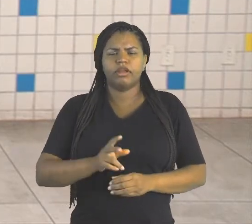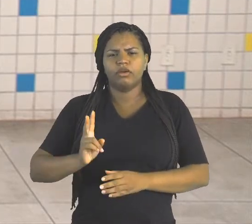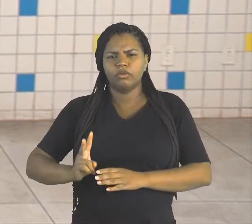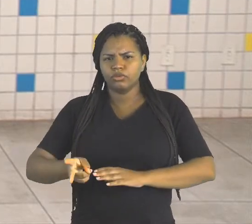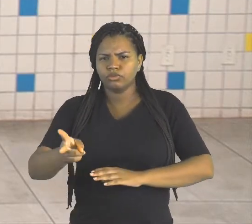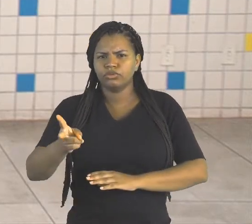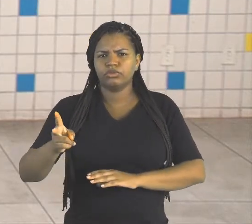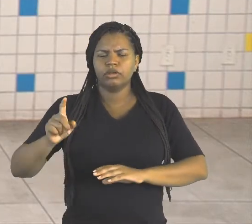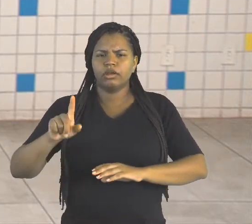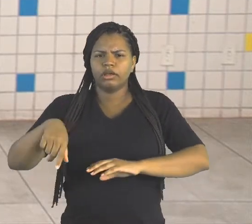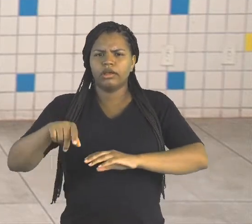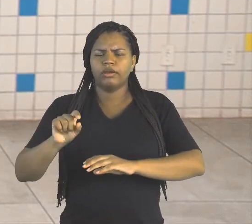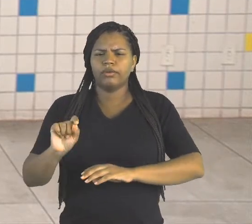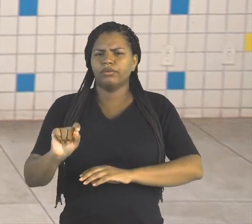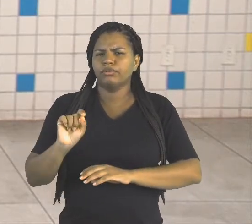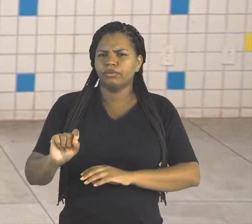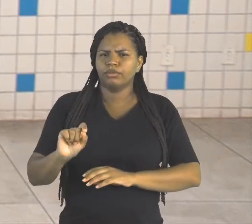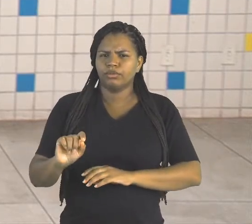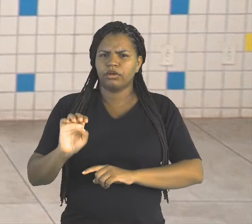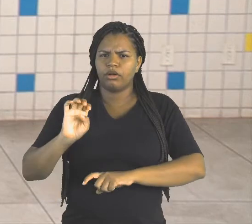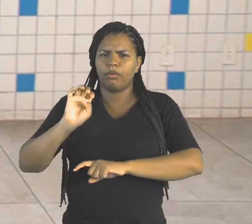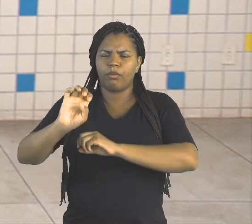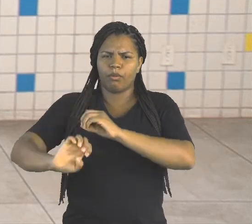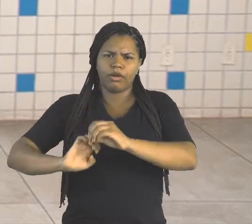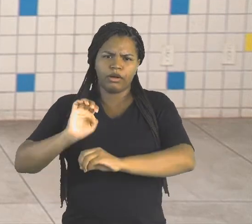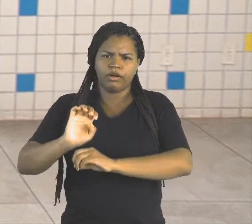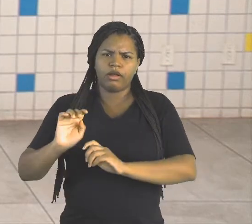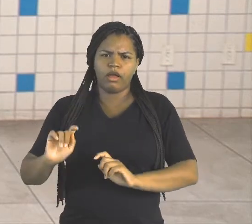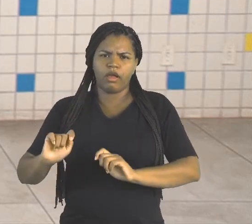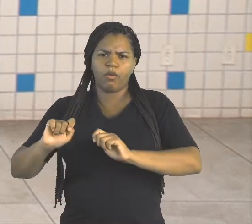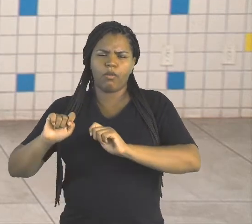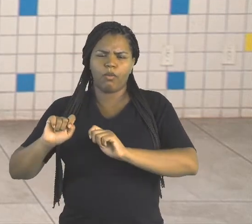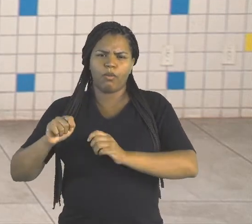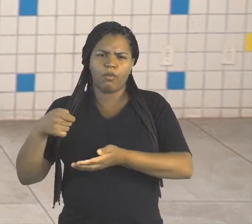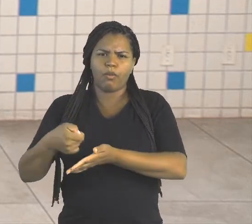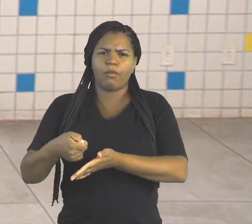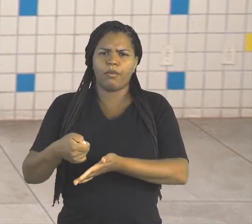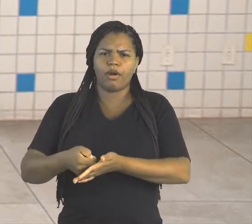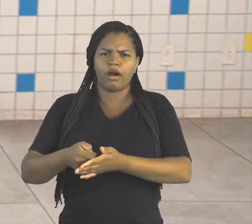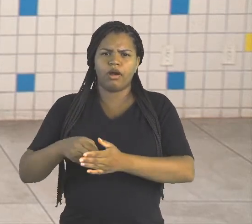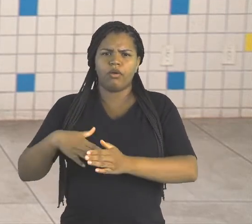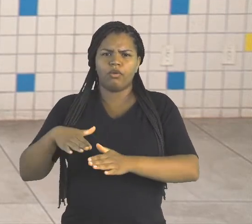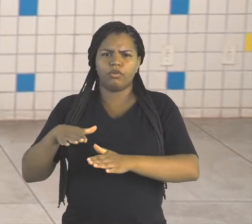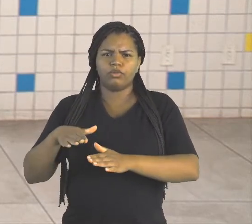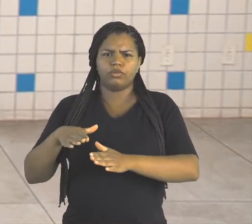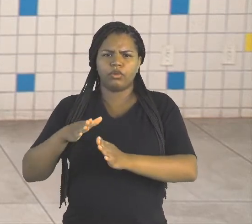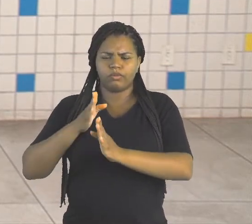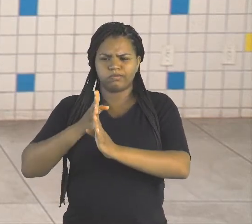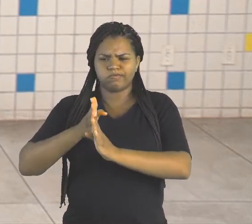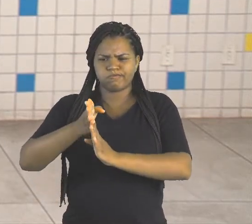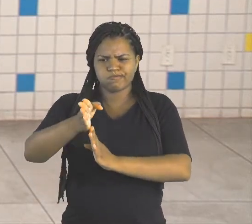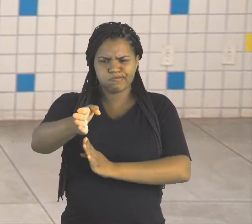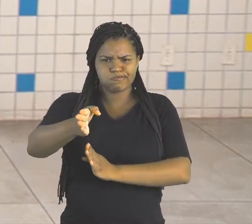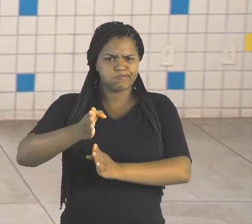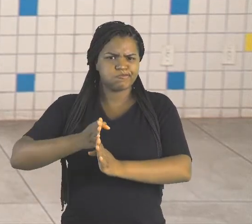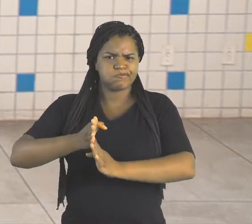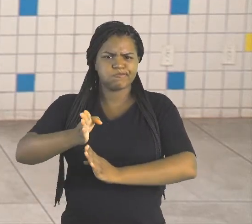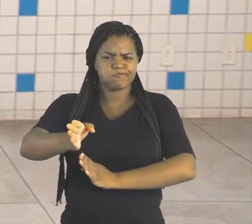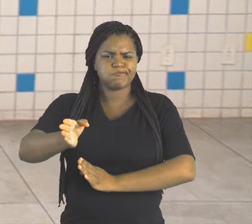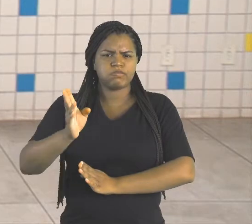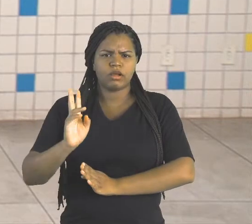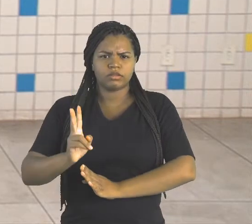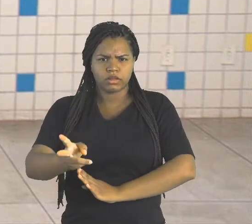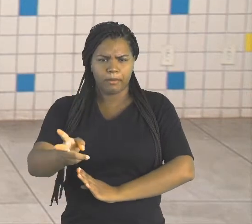é aquela na qual os elétrons são forçados a deslocar-se em sentido único. Isso não